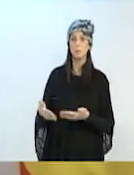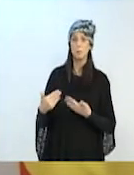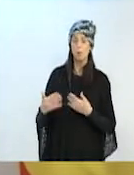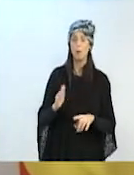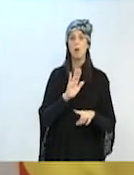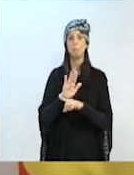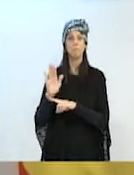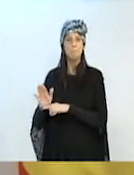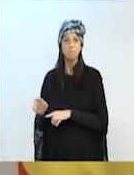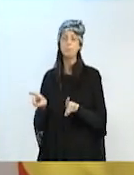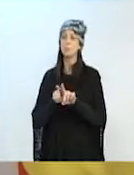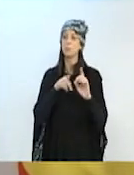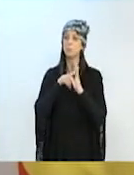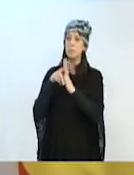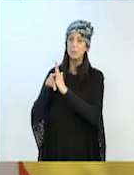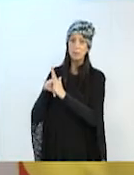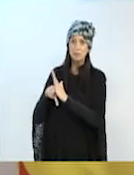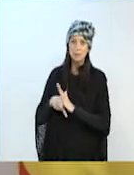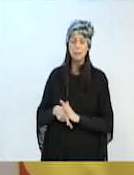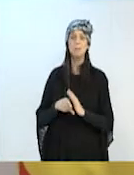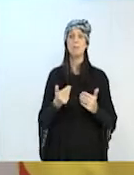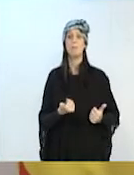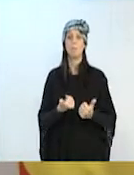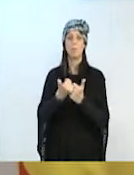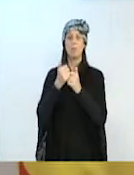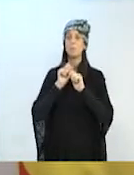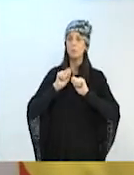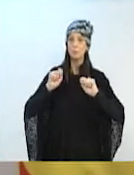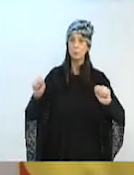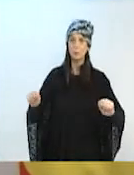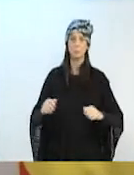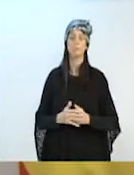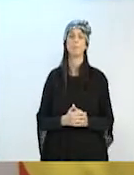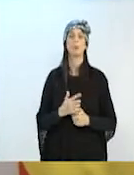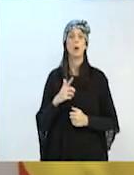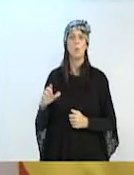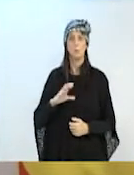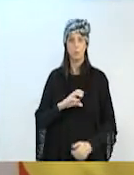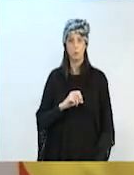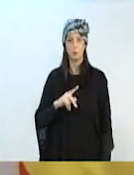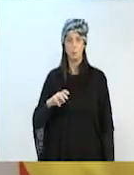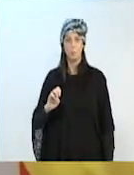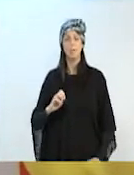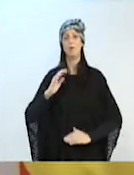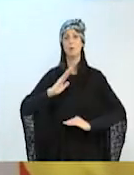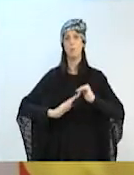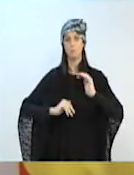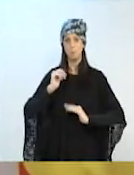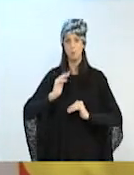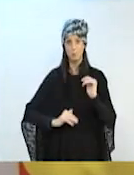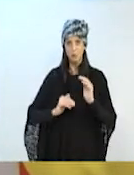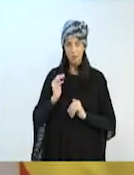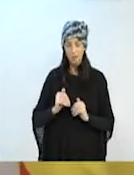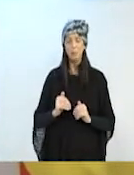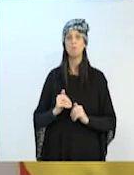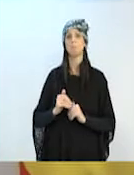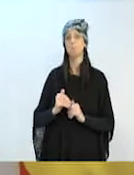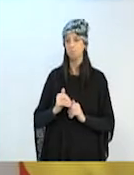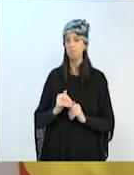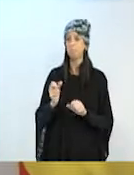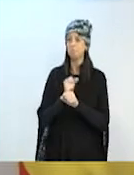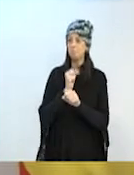serviço, pesquisa e assessoramento. A Cooper Construção, que é serviço de construção civil, com